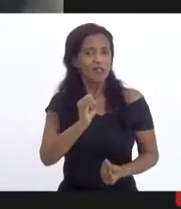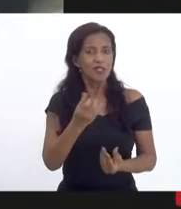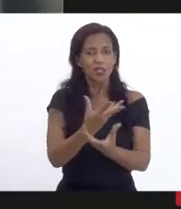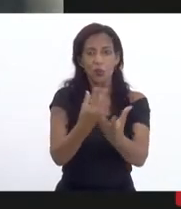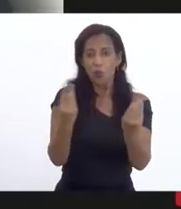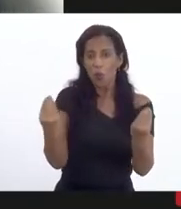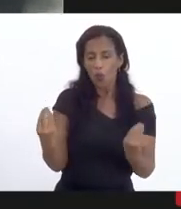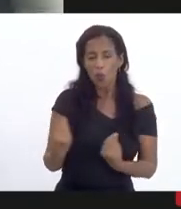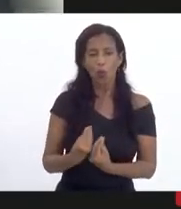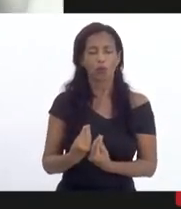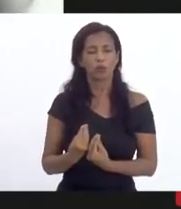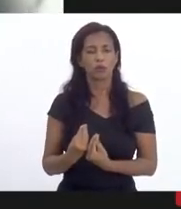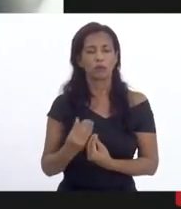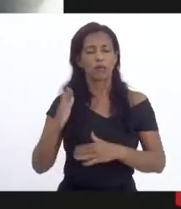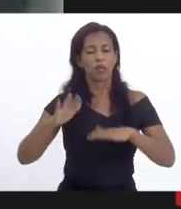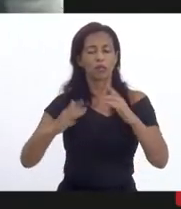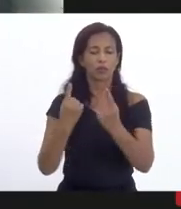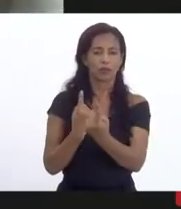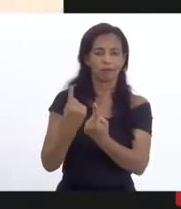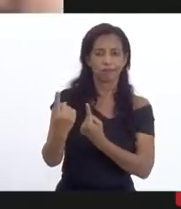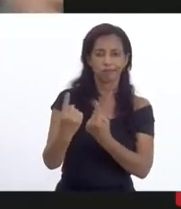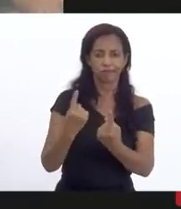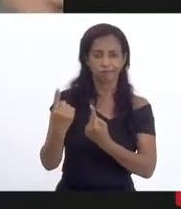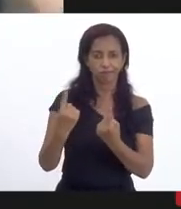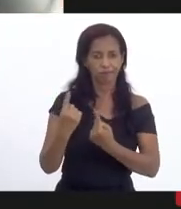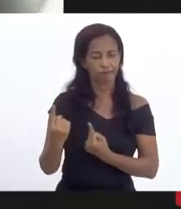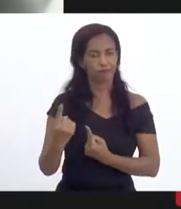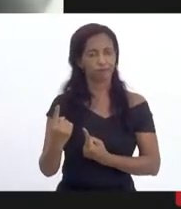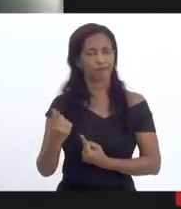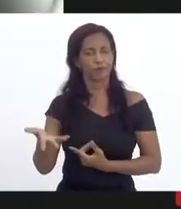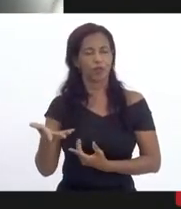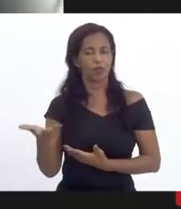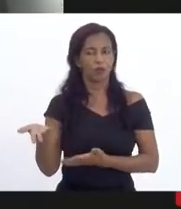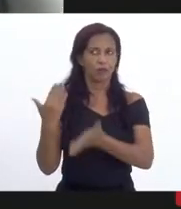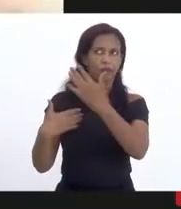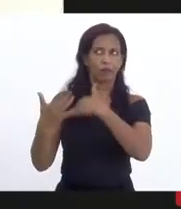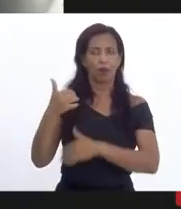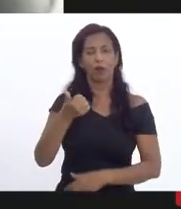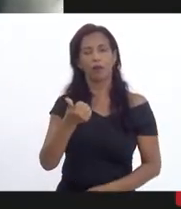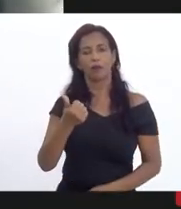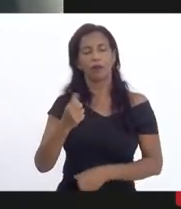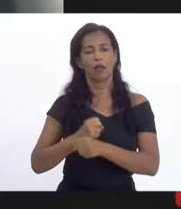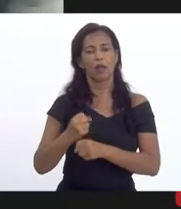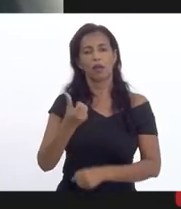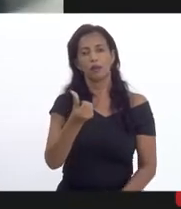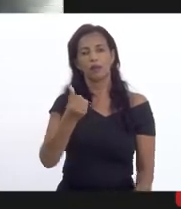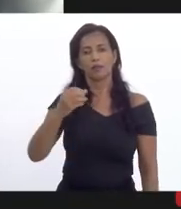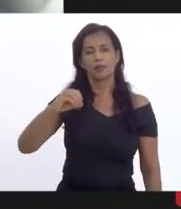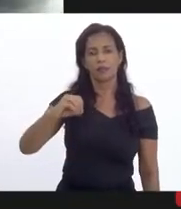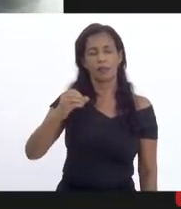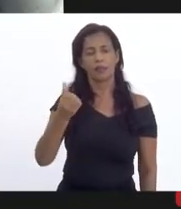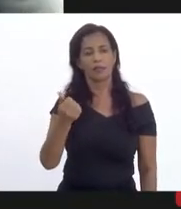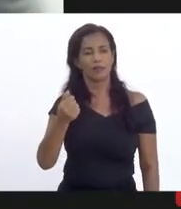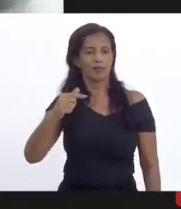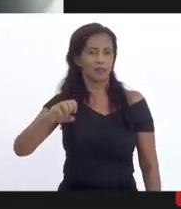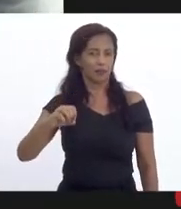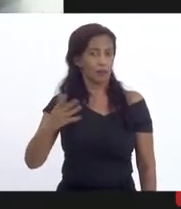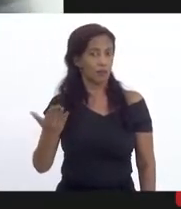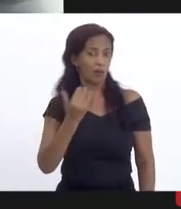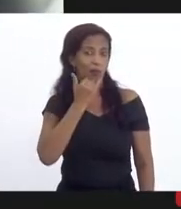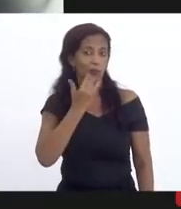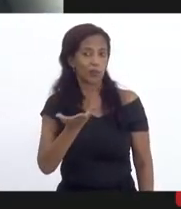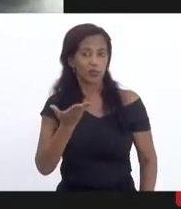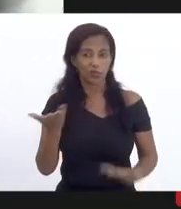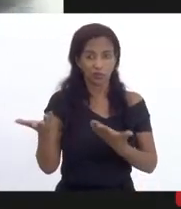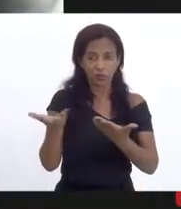muitas das vezes as nossas estradas ainda nos remetem aos anos 60, anos 70. Esse é um apelo que eu faço